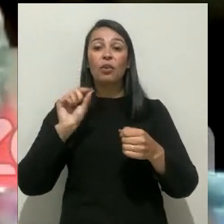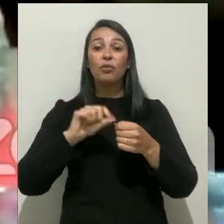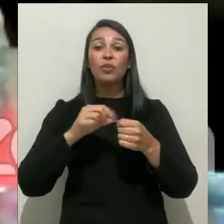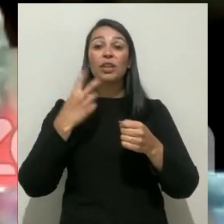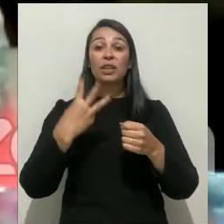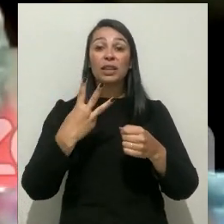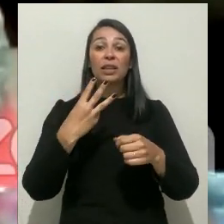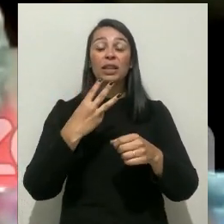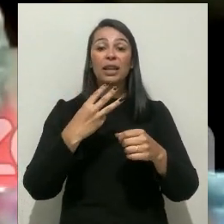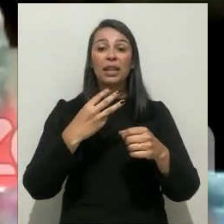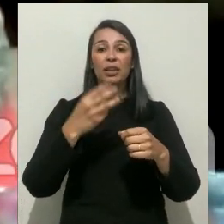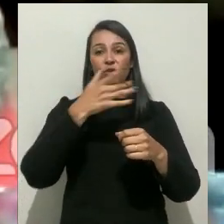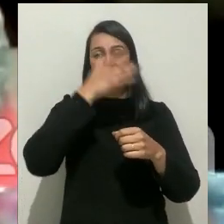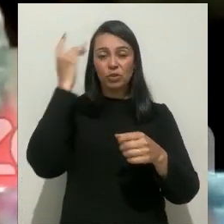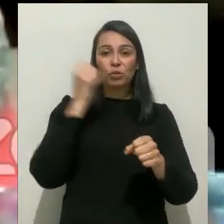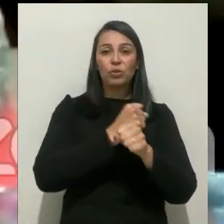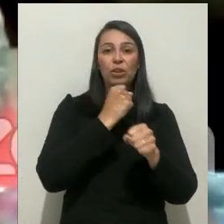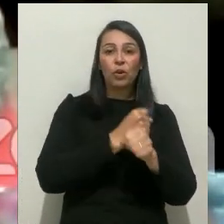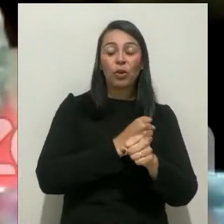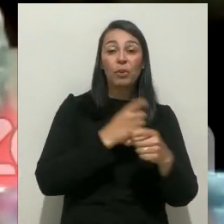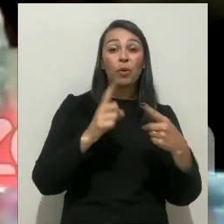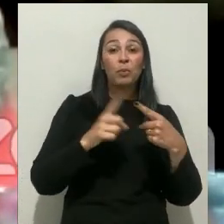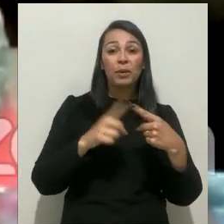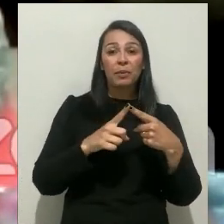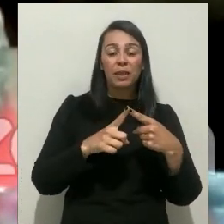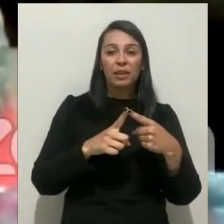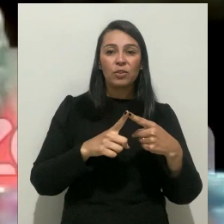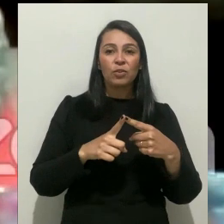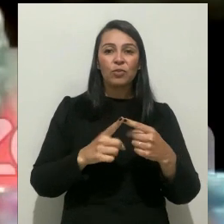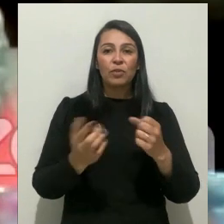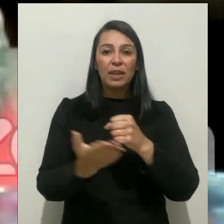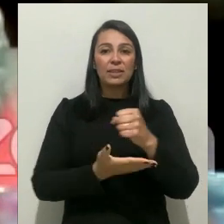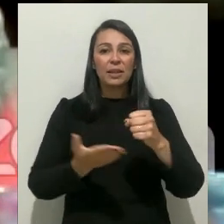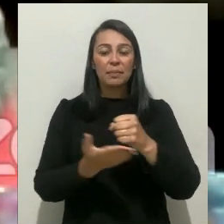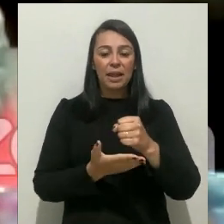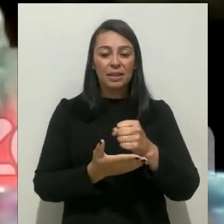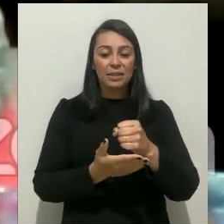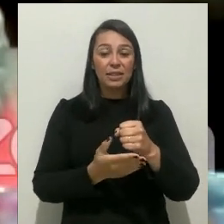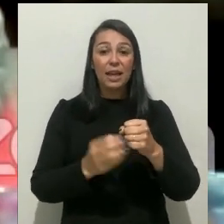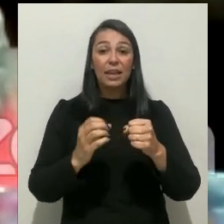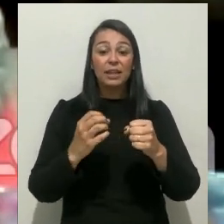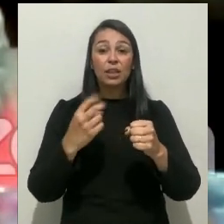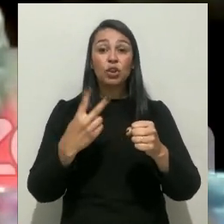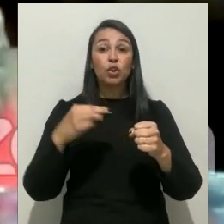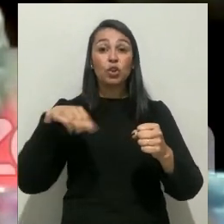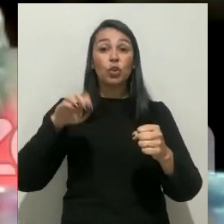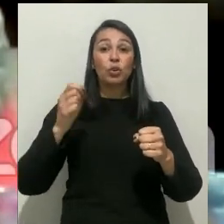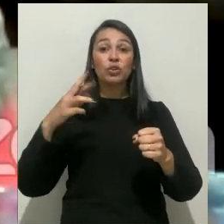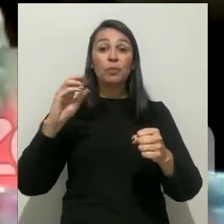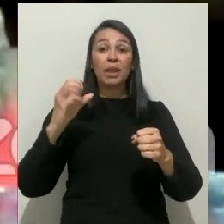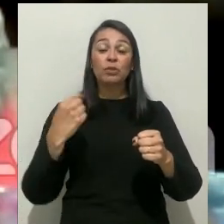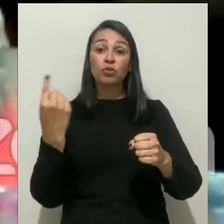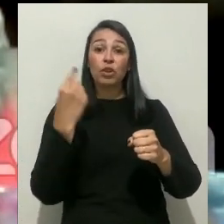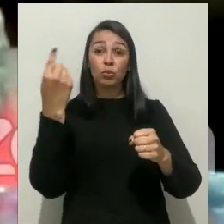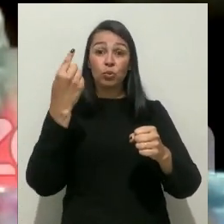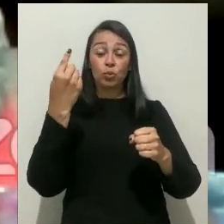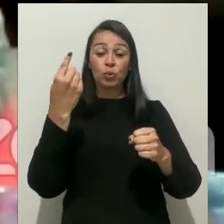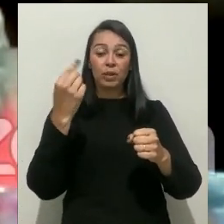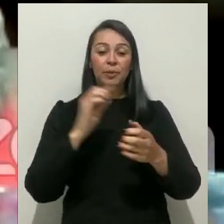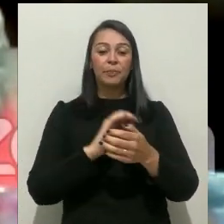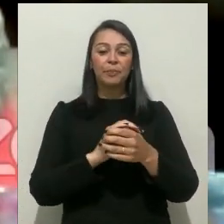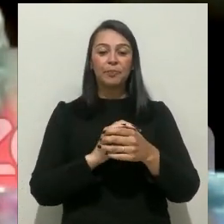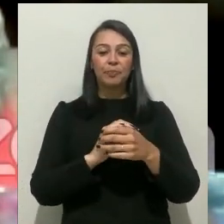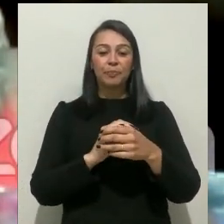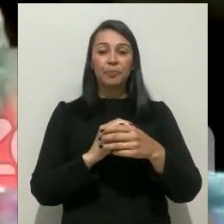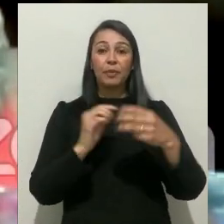O primeiro fez as fundações e deixou a catedral com 1 metro de altura. 2 metros. 2 metros. O Heitor